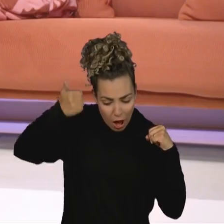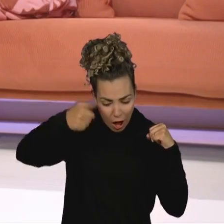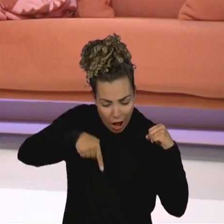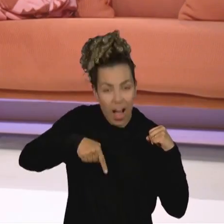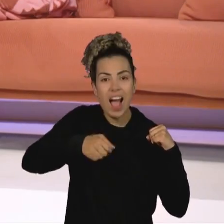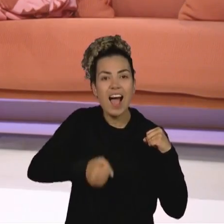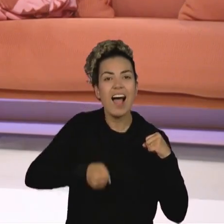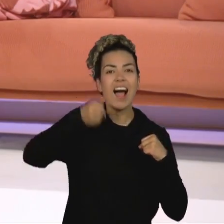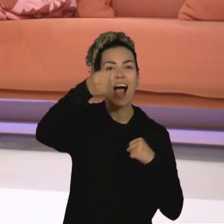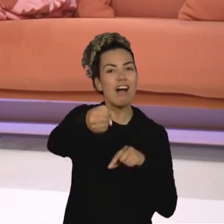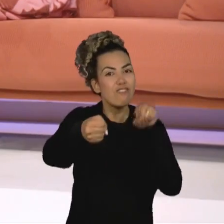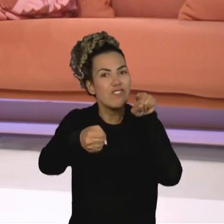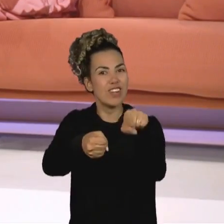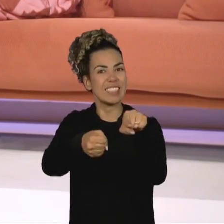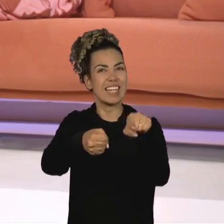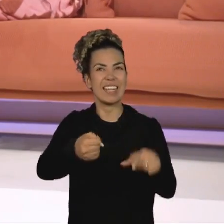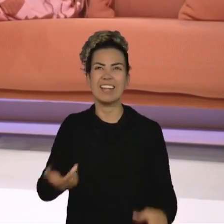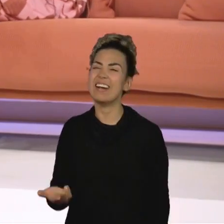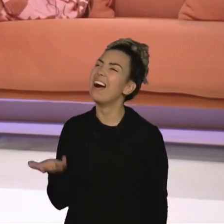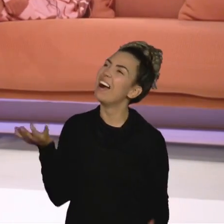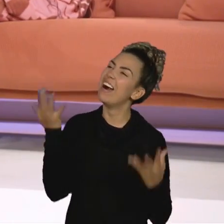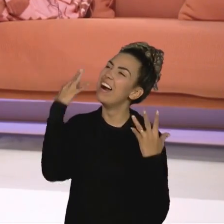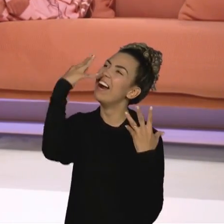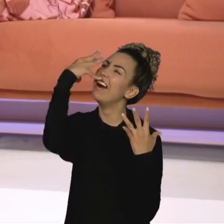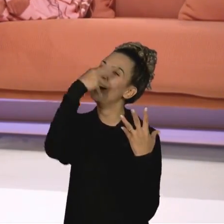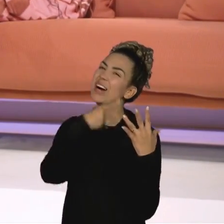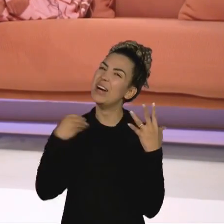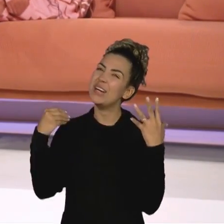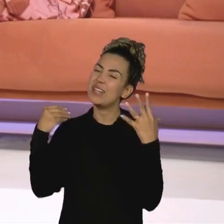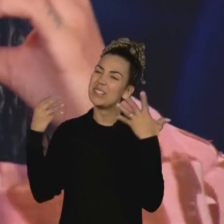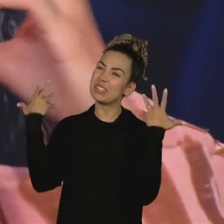Ai, meu Deus do céu.